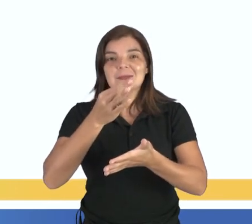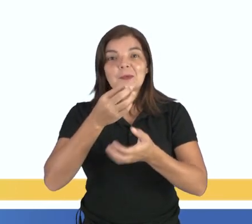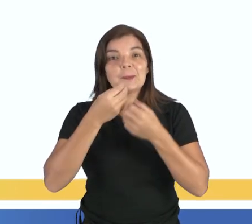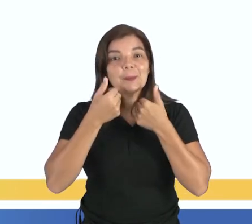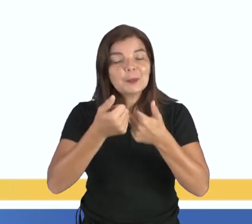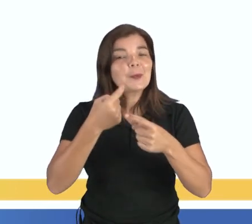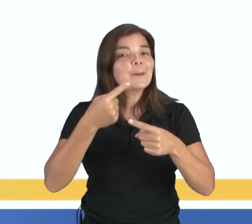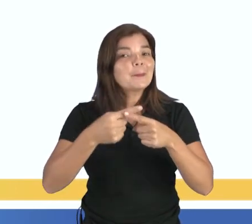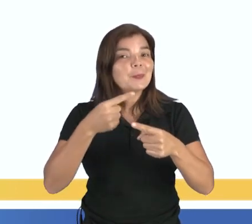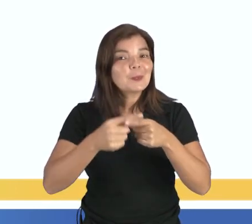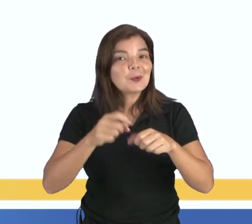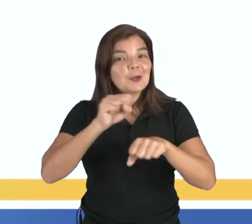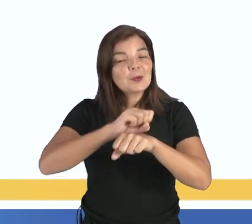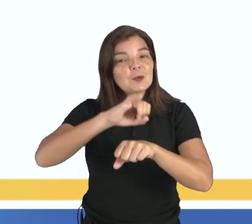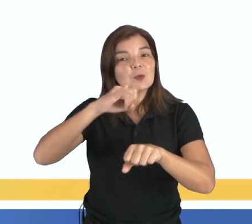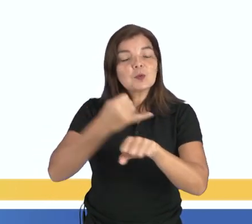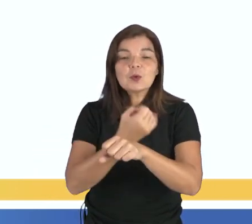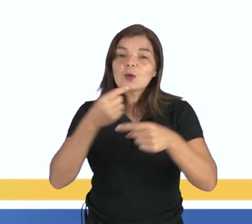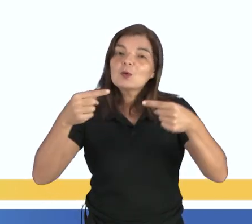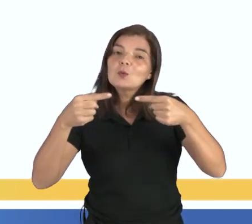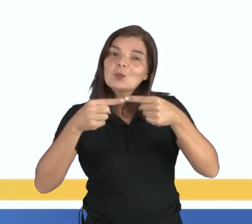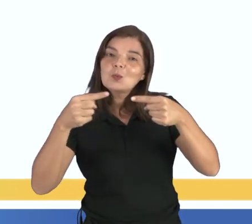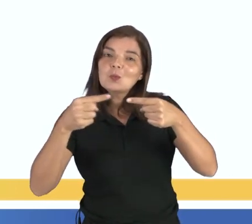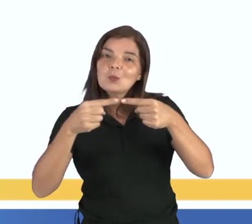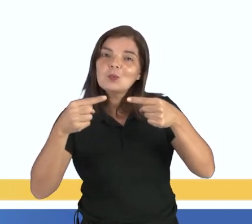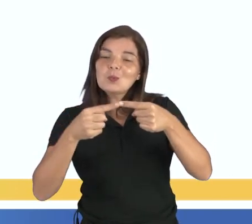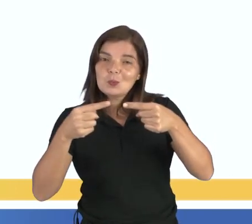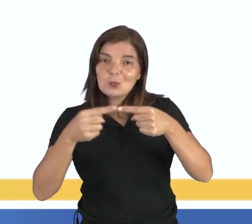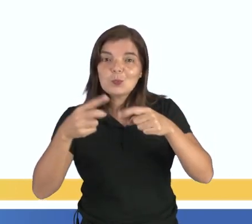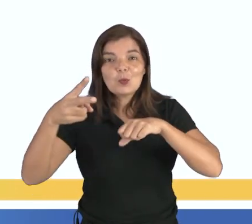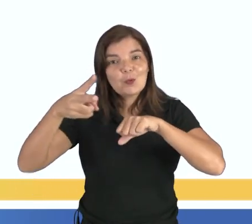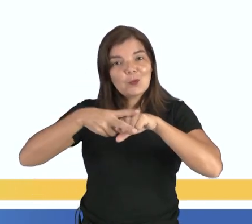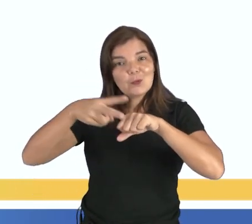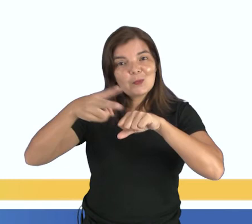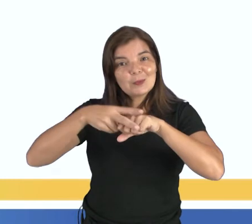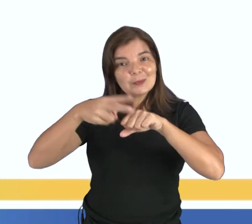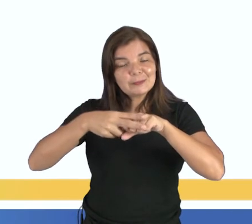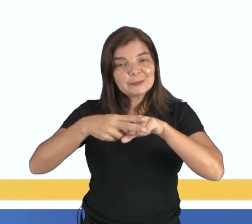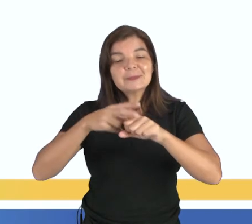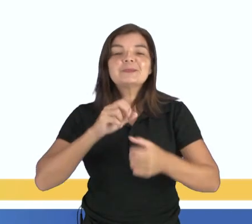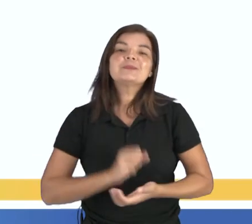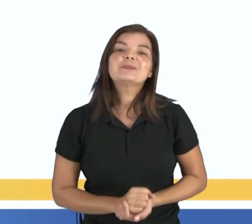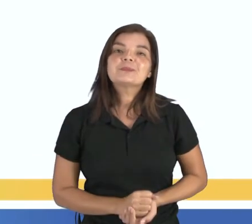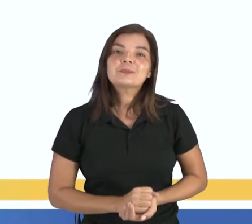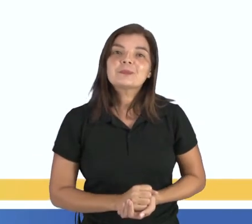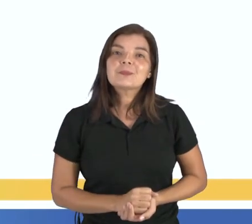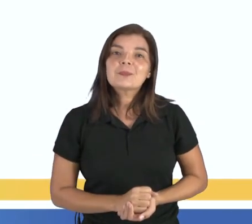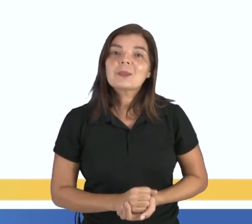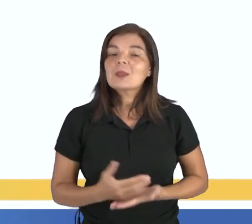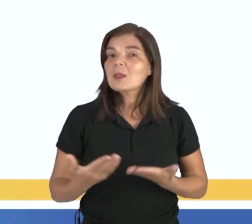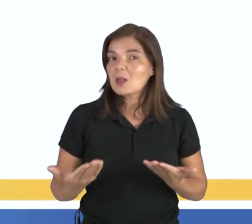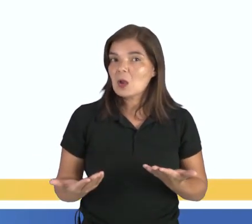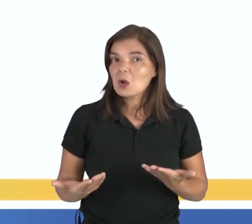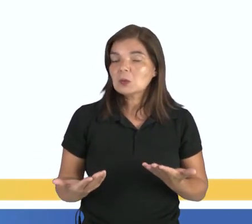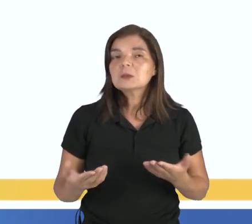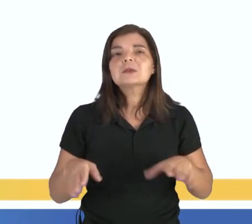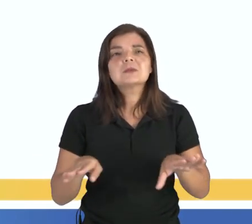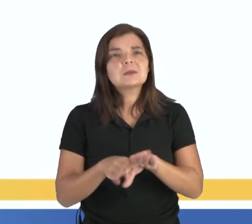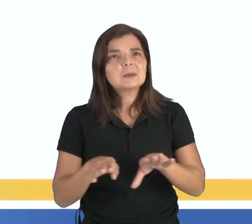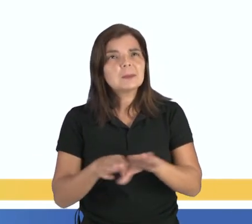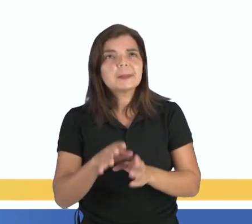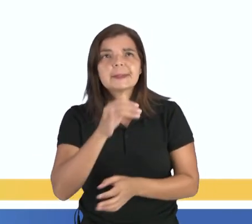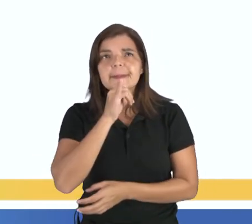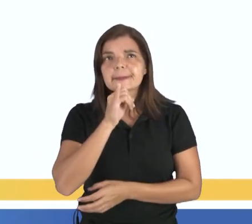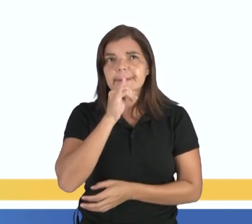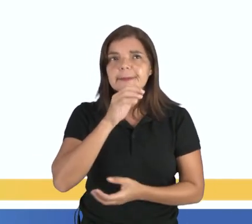bom? Porque o sujeito deve concordar com o verbo e vice-versa. Então, algumas situações também,